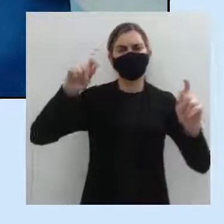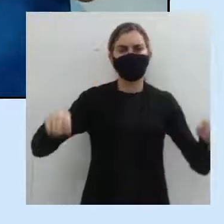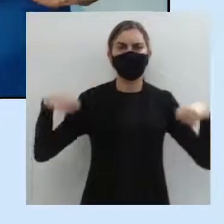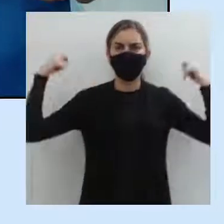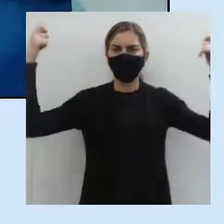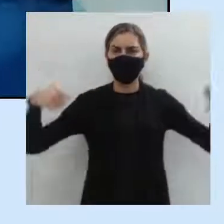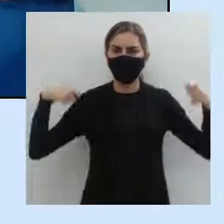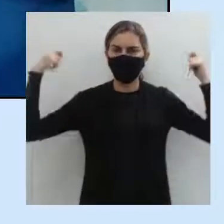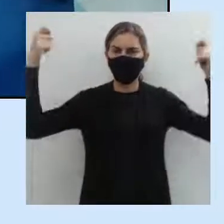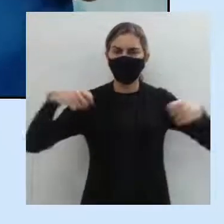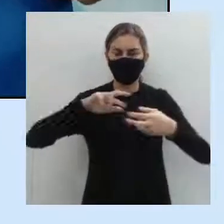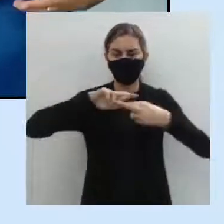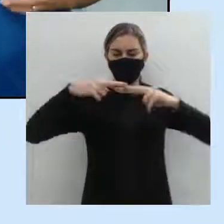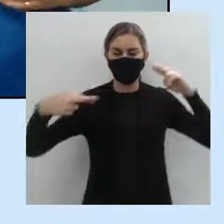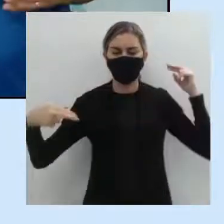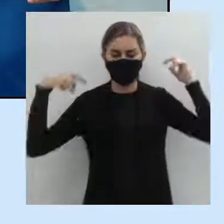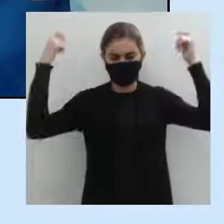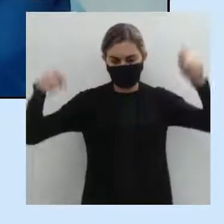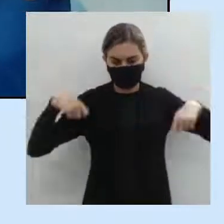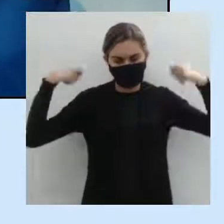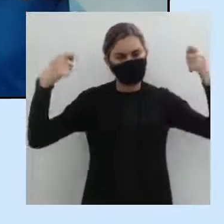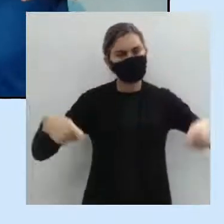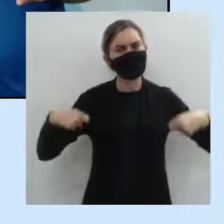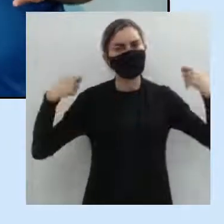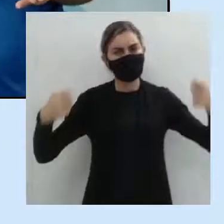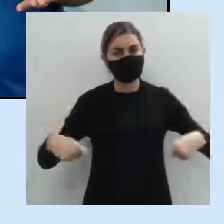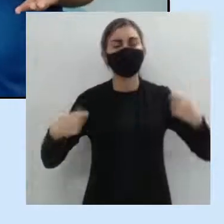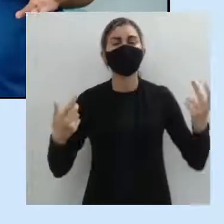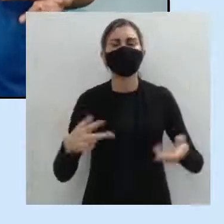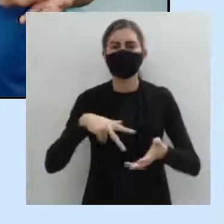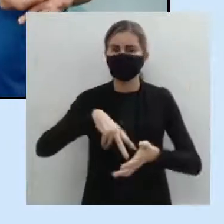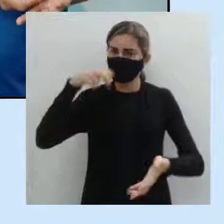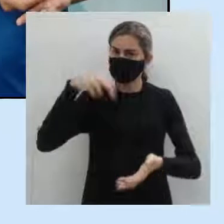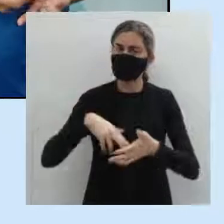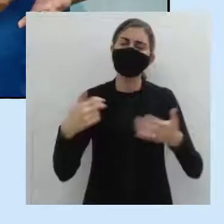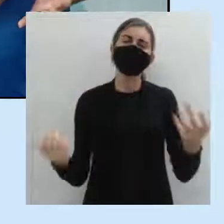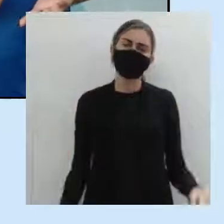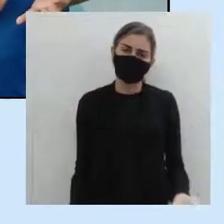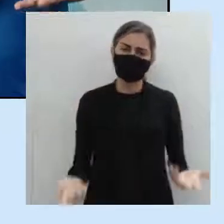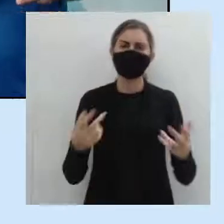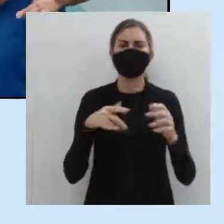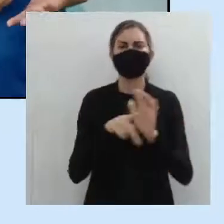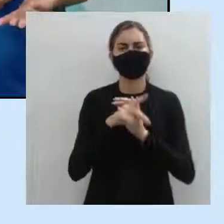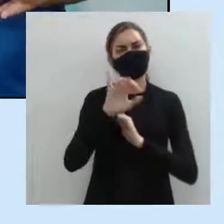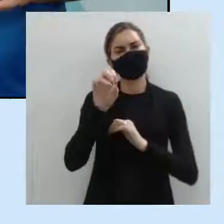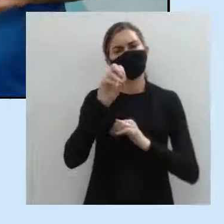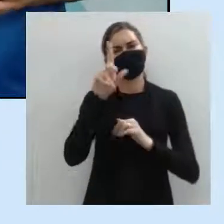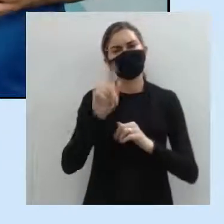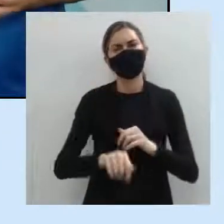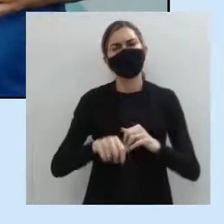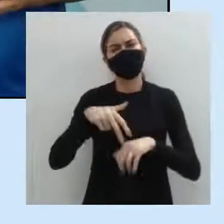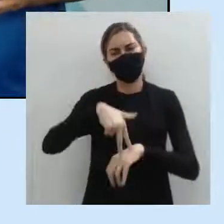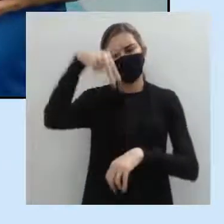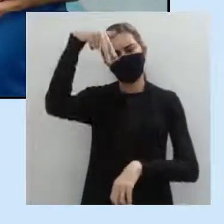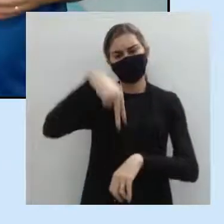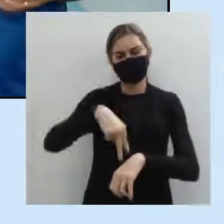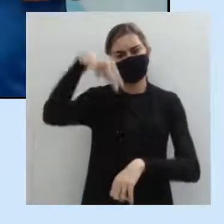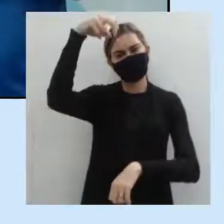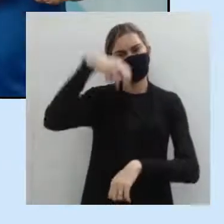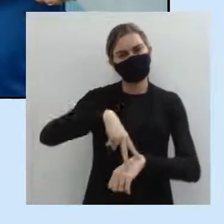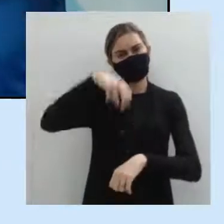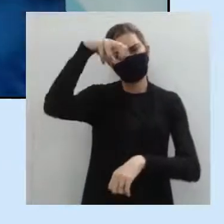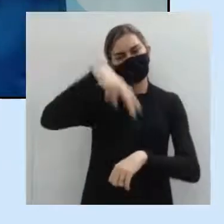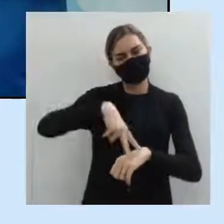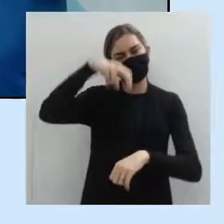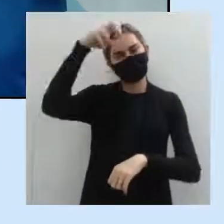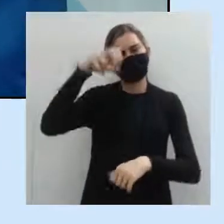qual é o elemento aí, o fundamento que está instituído da ginástica que vem para o jogo? Pular, né? Então a gente